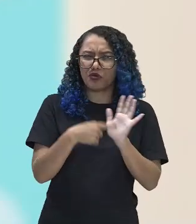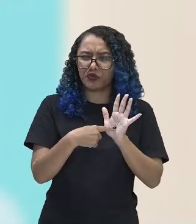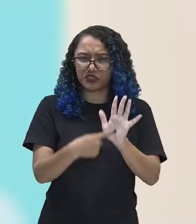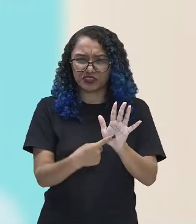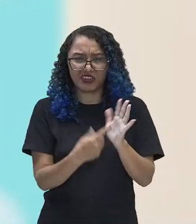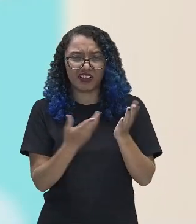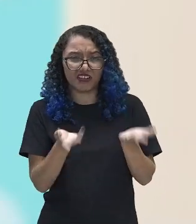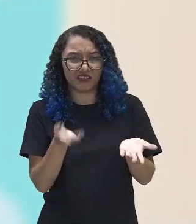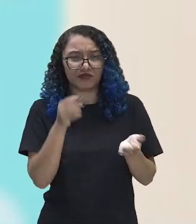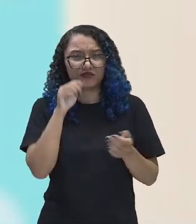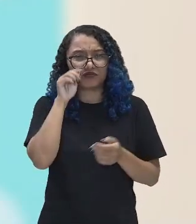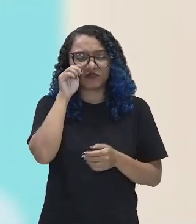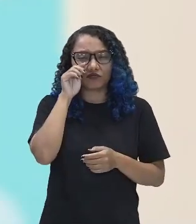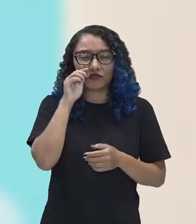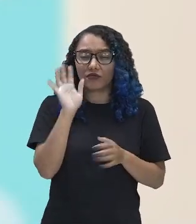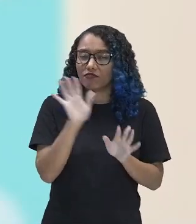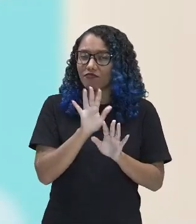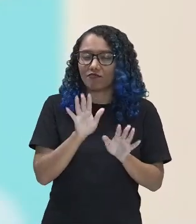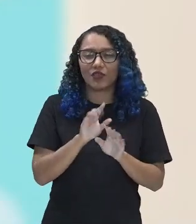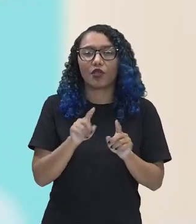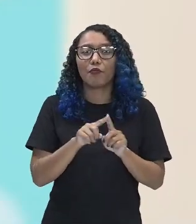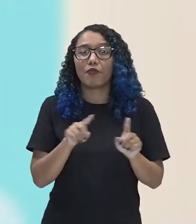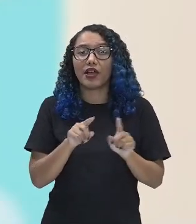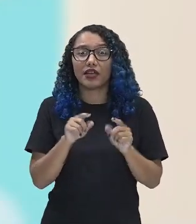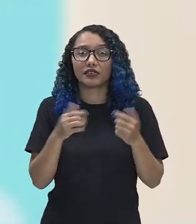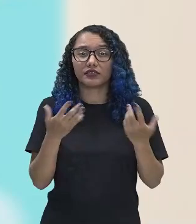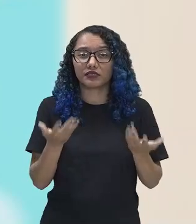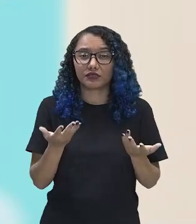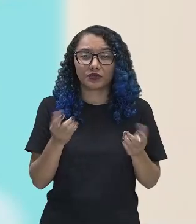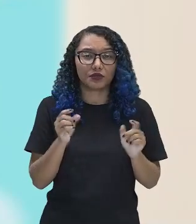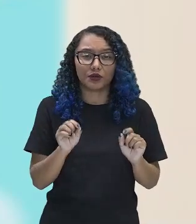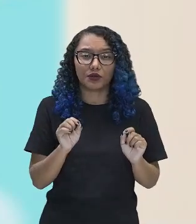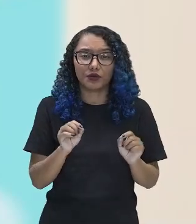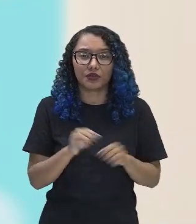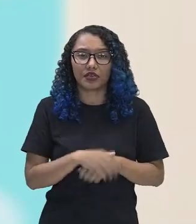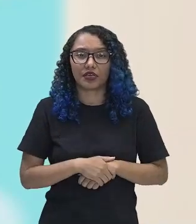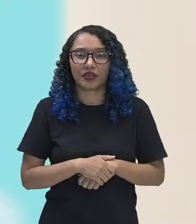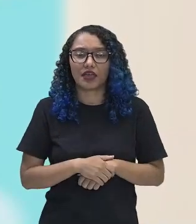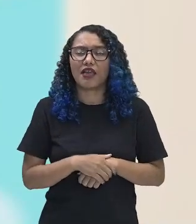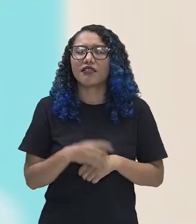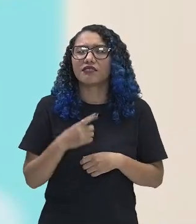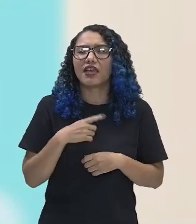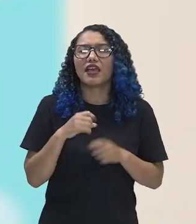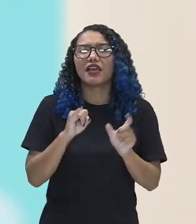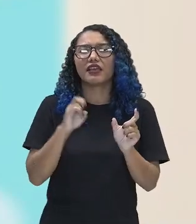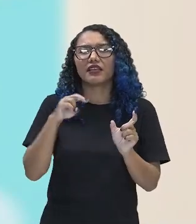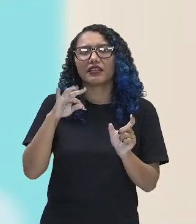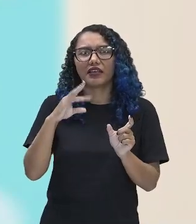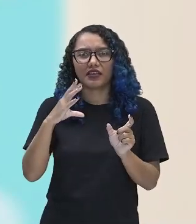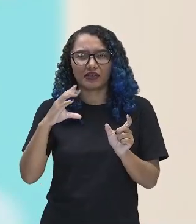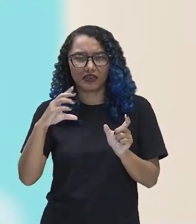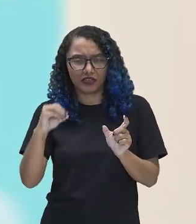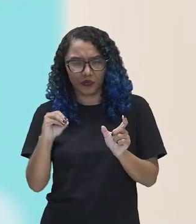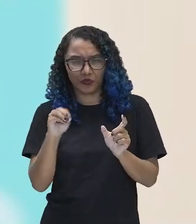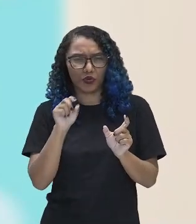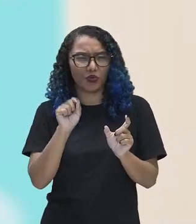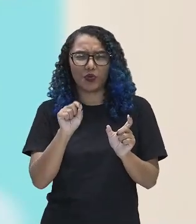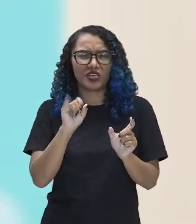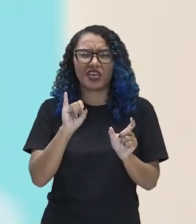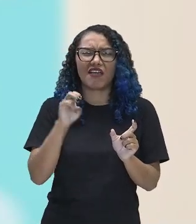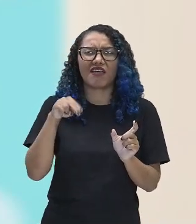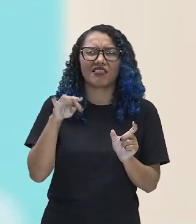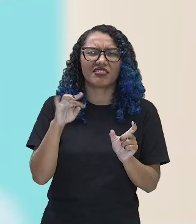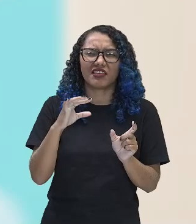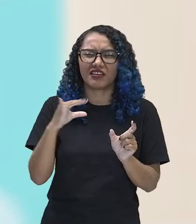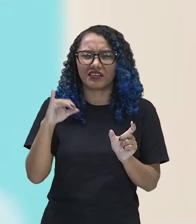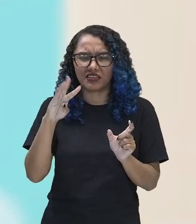esse processo de escrita, mas justamente para fazer esse intercâmbio. O que é intercâmbio? É essa troca. Então, quando eles